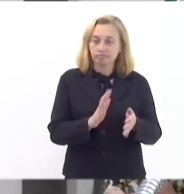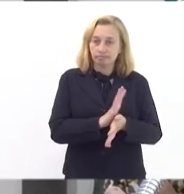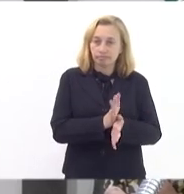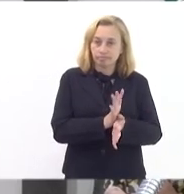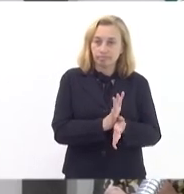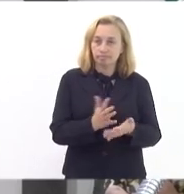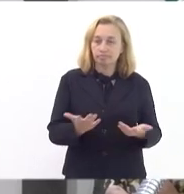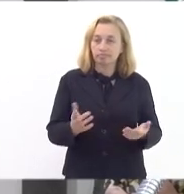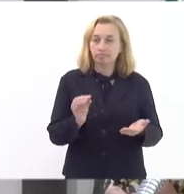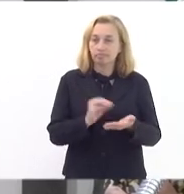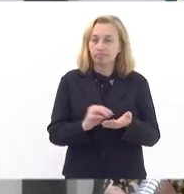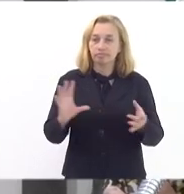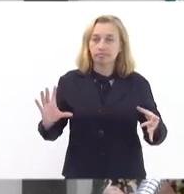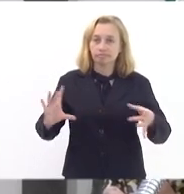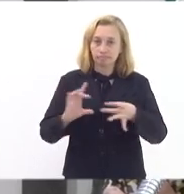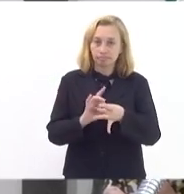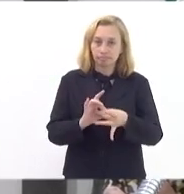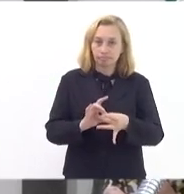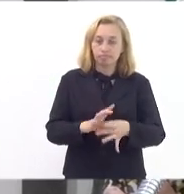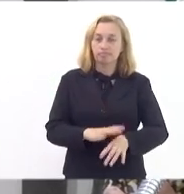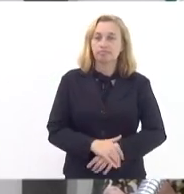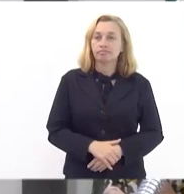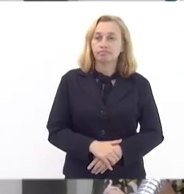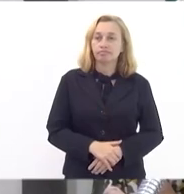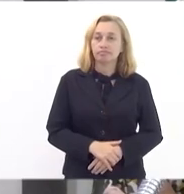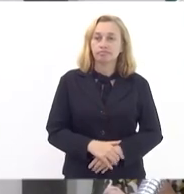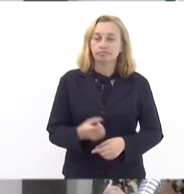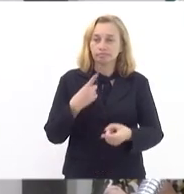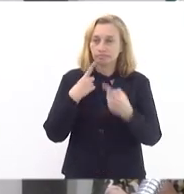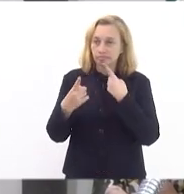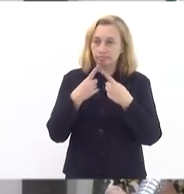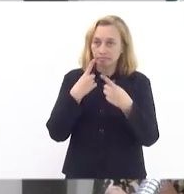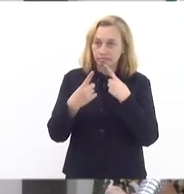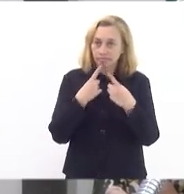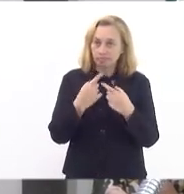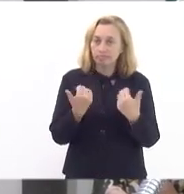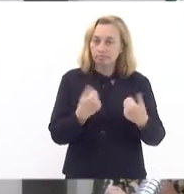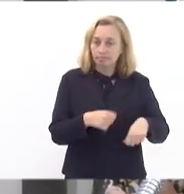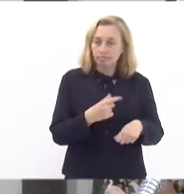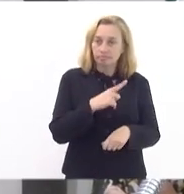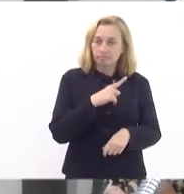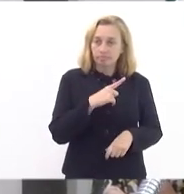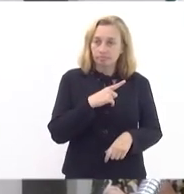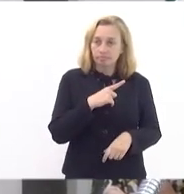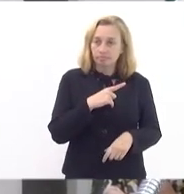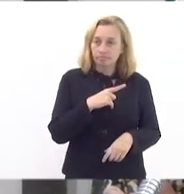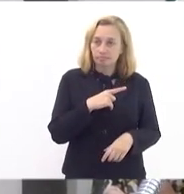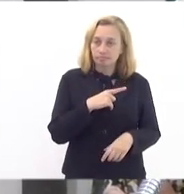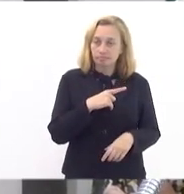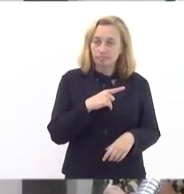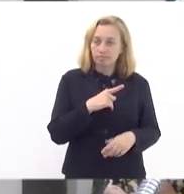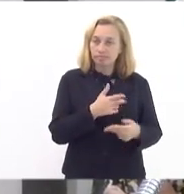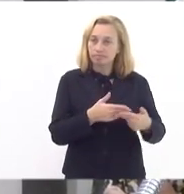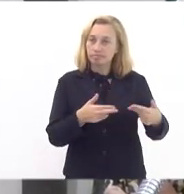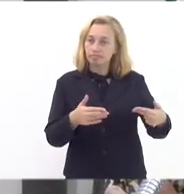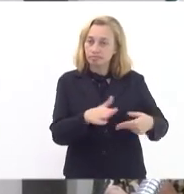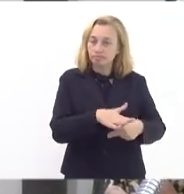desconexão Oi tudo de água o que deu existir Entre várias